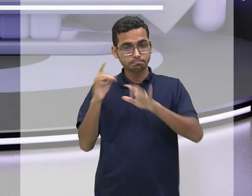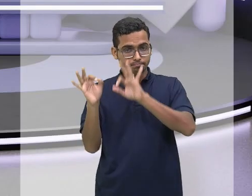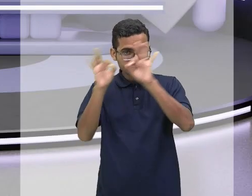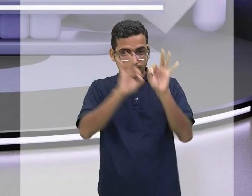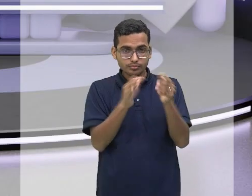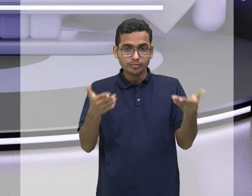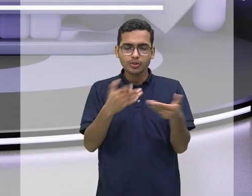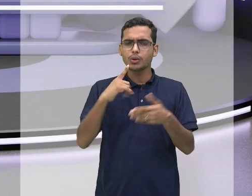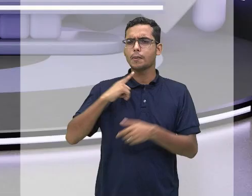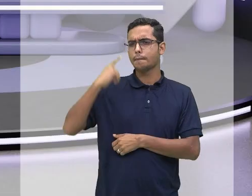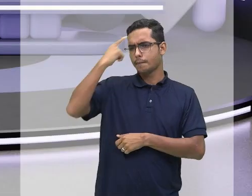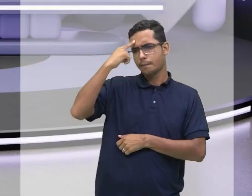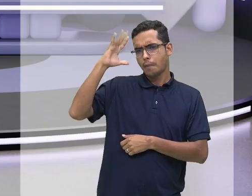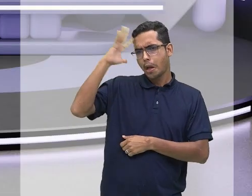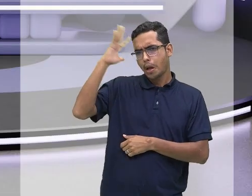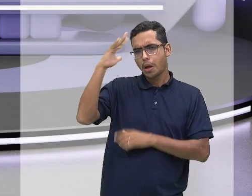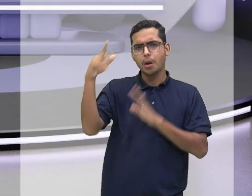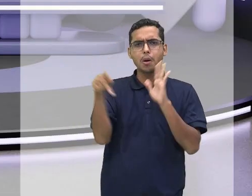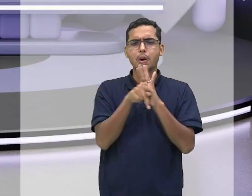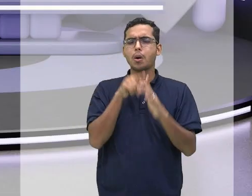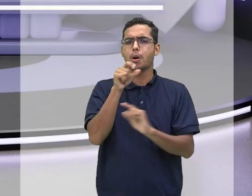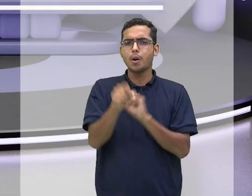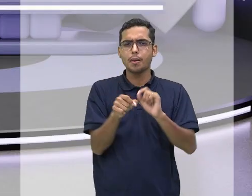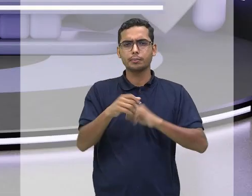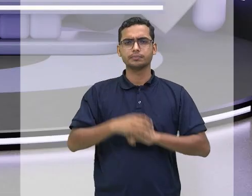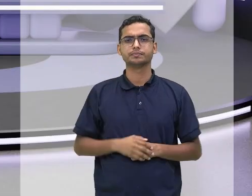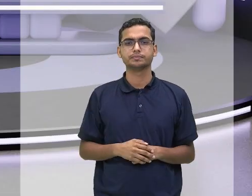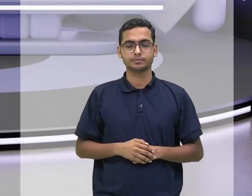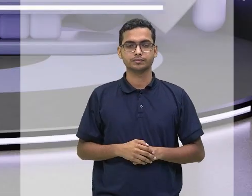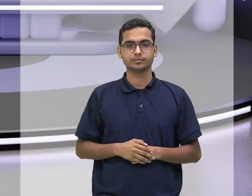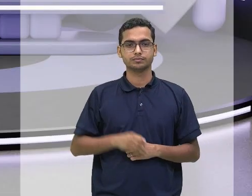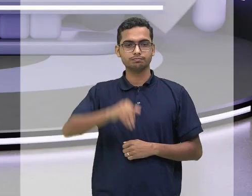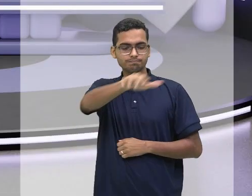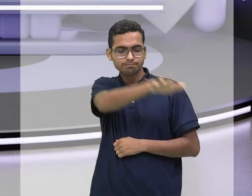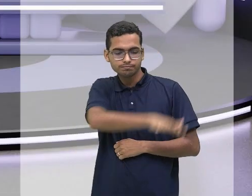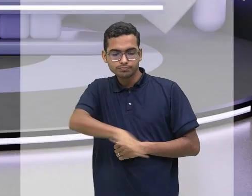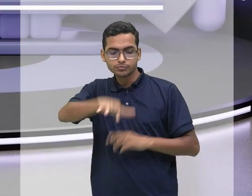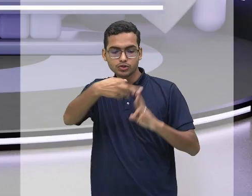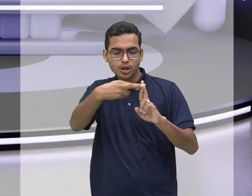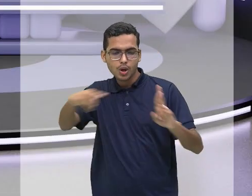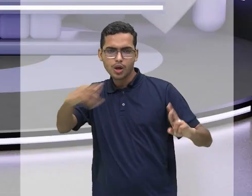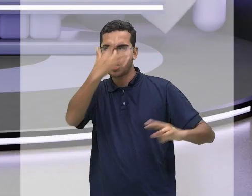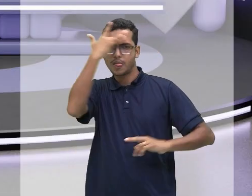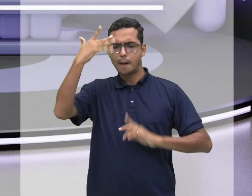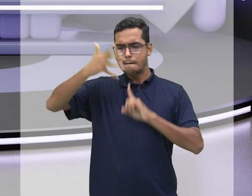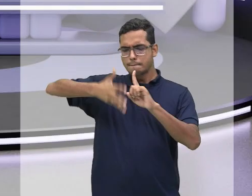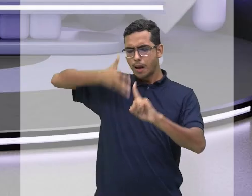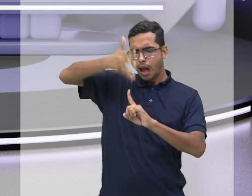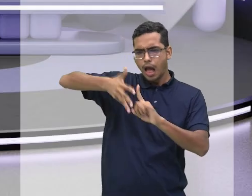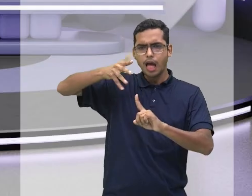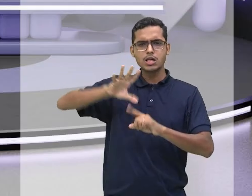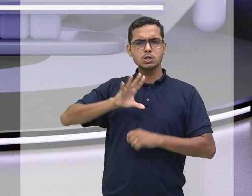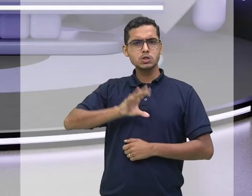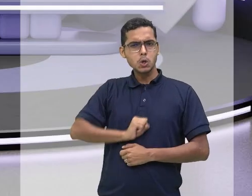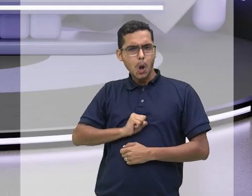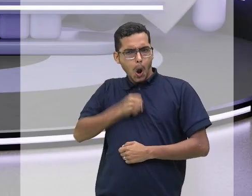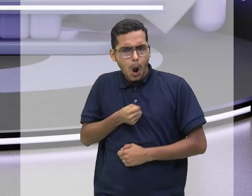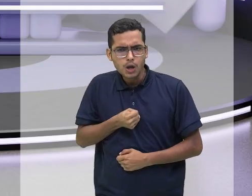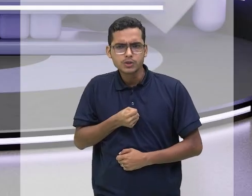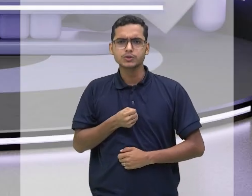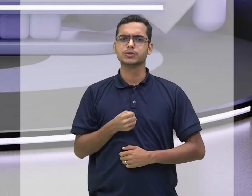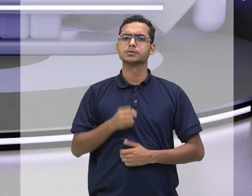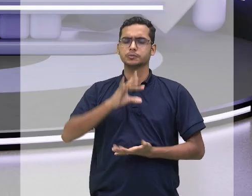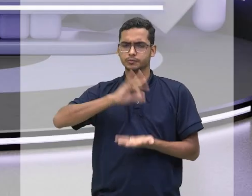também pensar no discurso de ódio em ambientes religiosos. Isso aqui é muito sério, porque, por